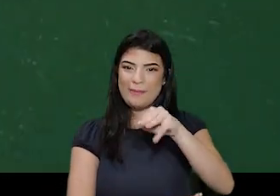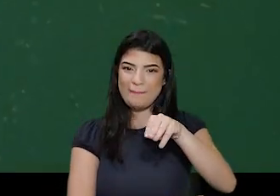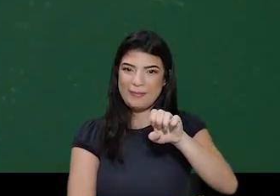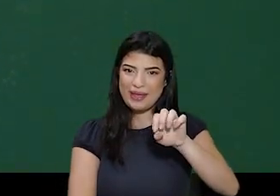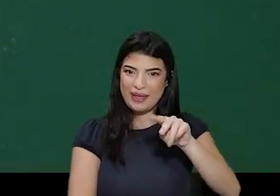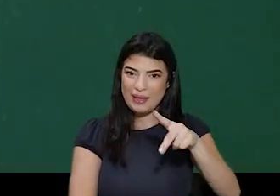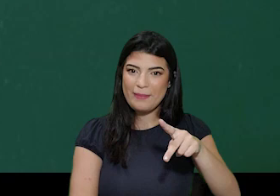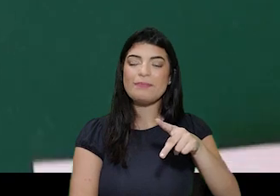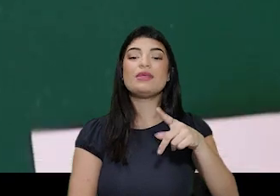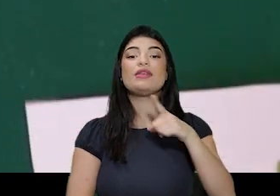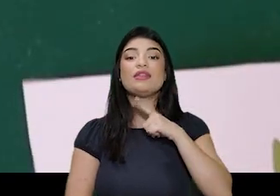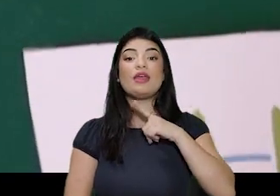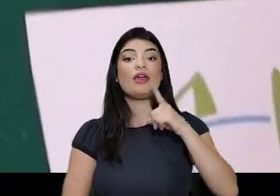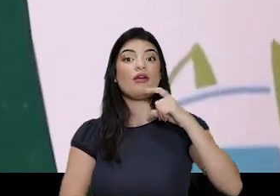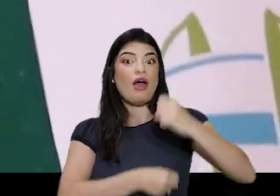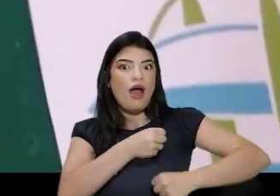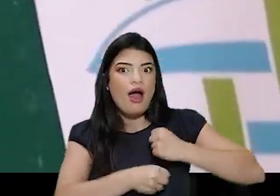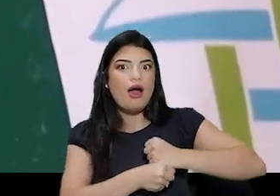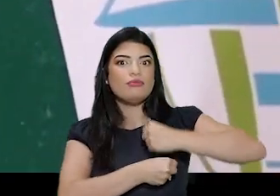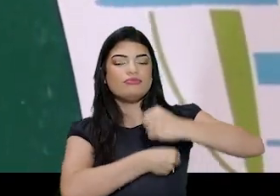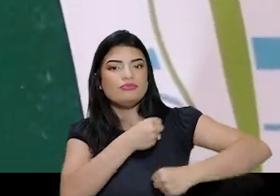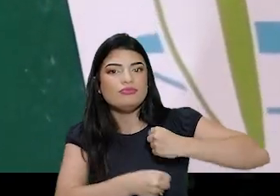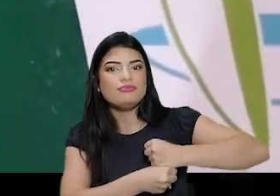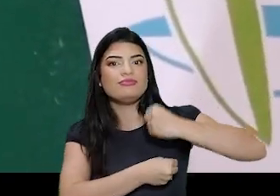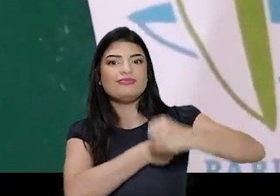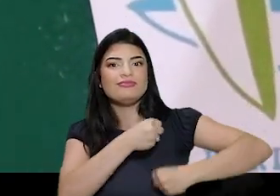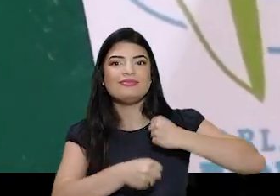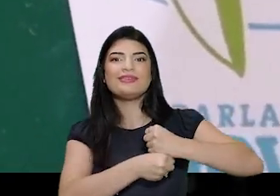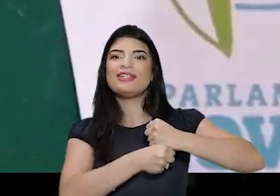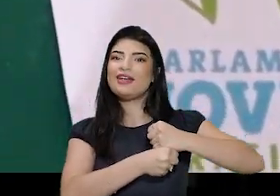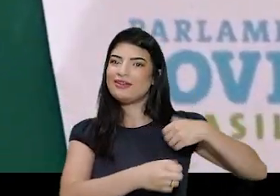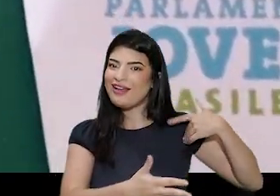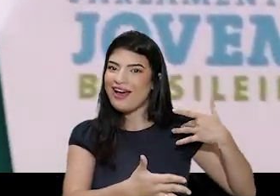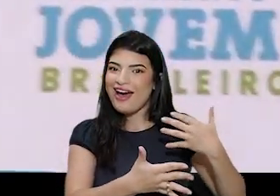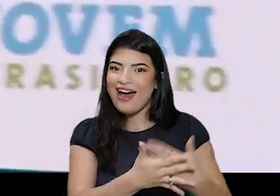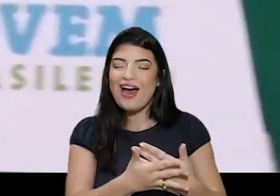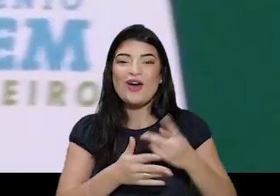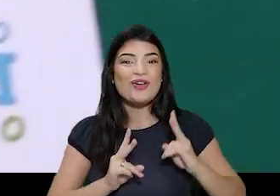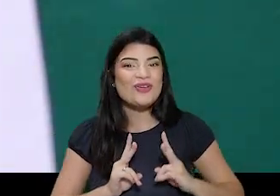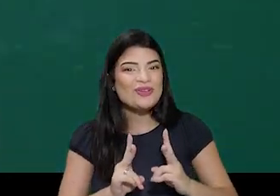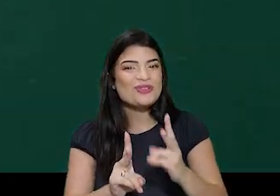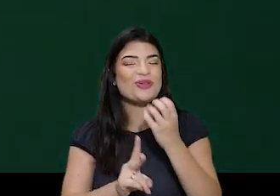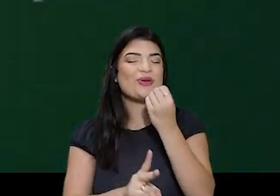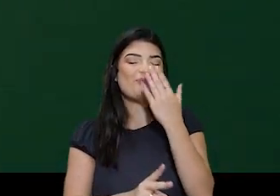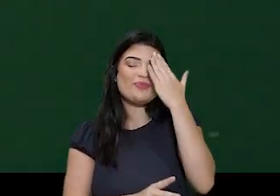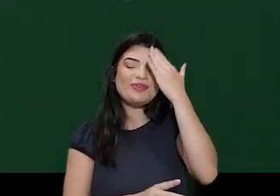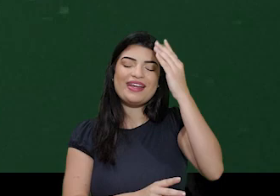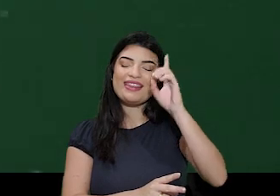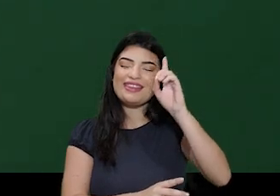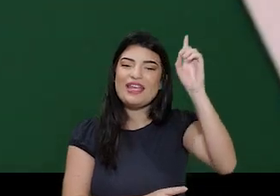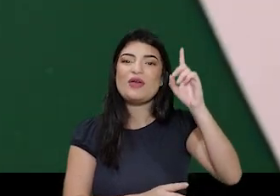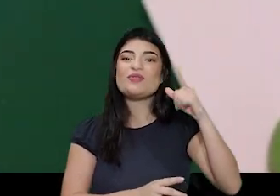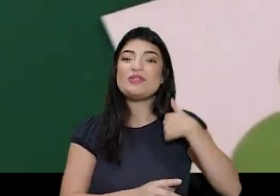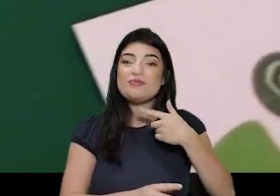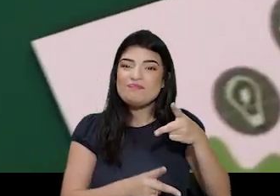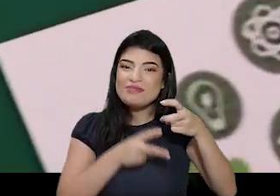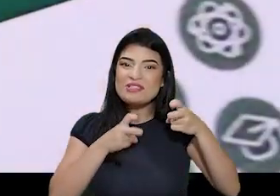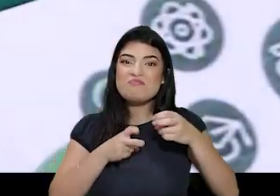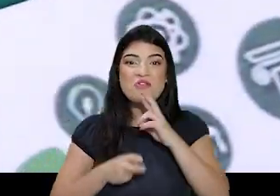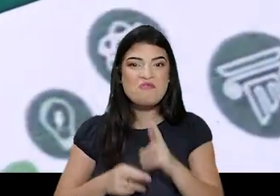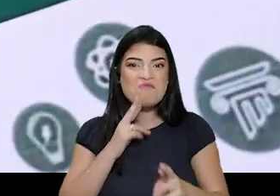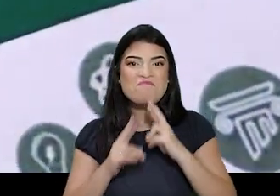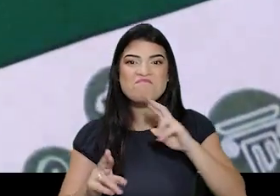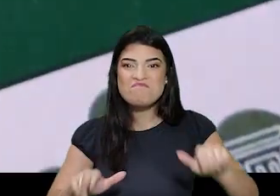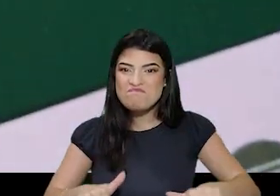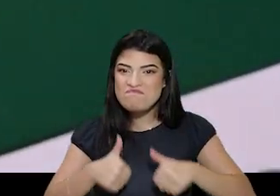UBMEP. Participamos todos os anos até hoje, que eu estou aqui, graças a Deus, e cada vez mais os resultados têm